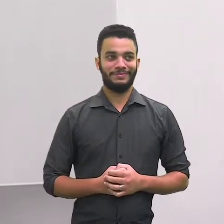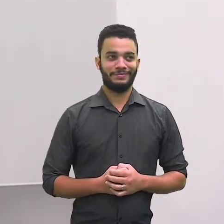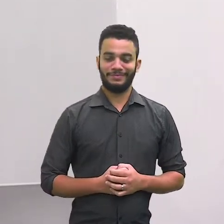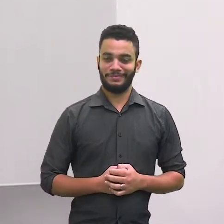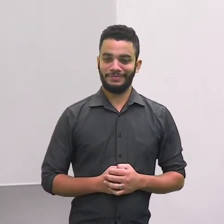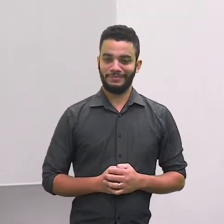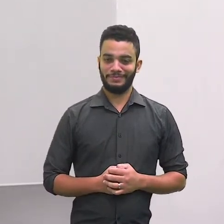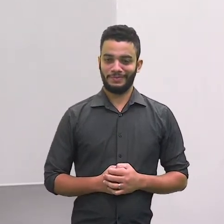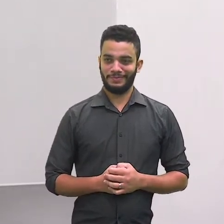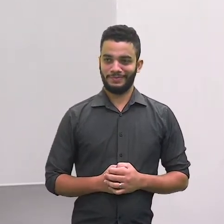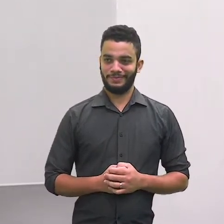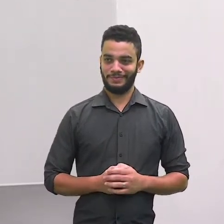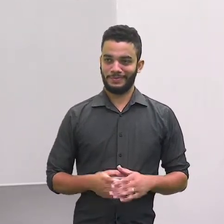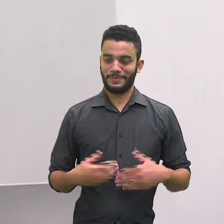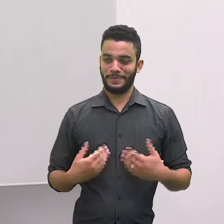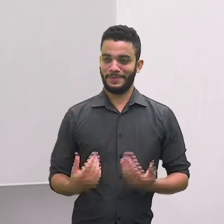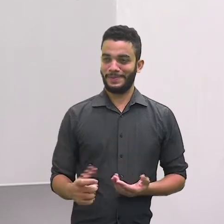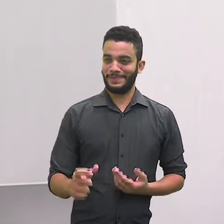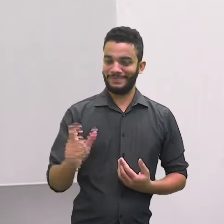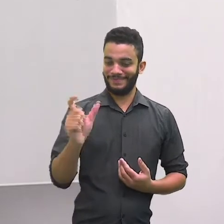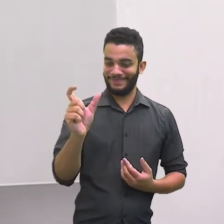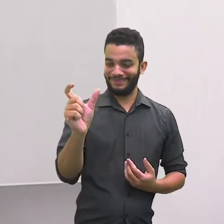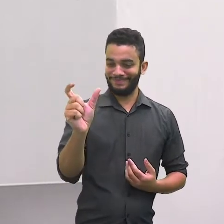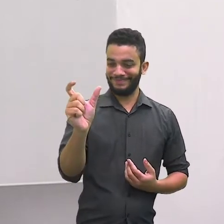Sua palavra é permissão.